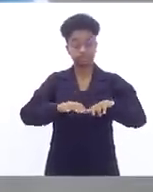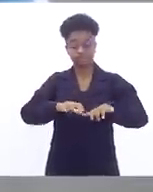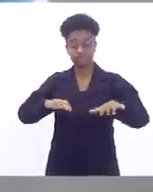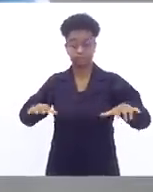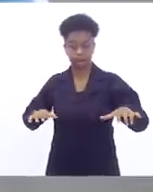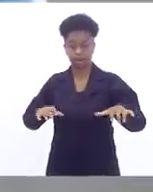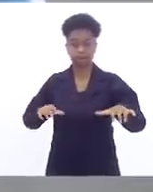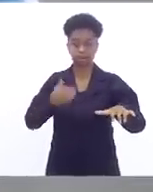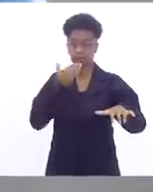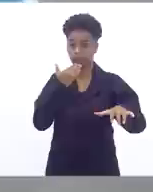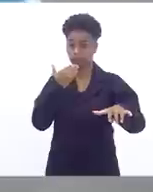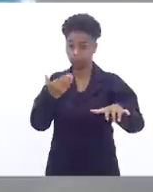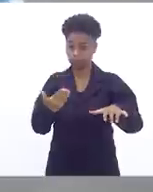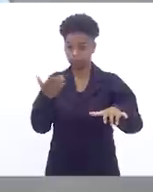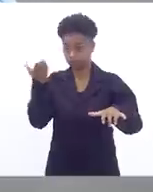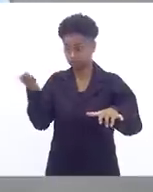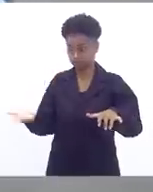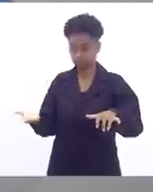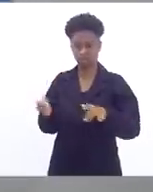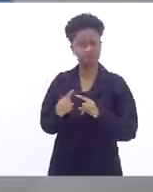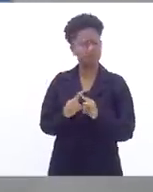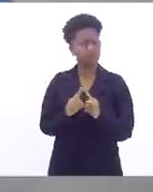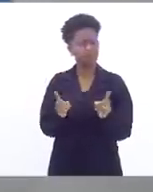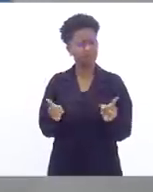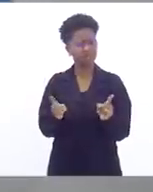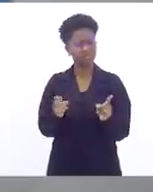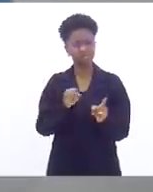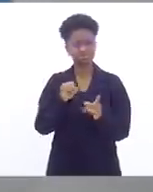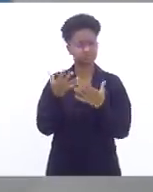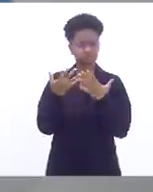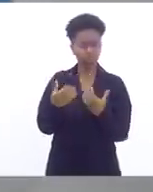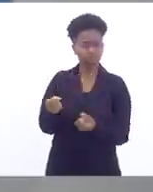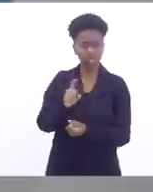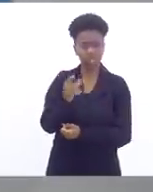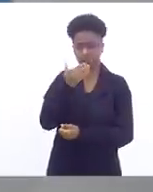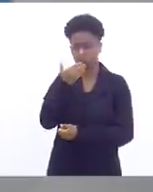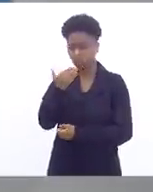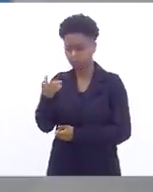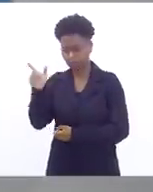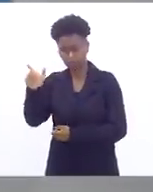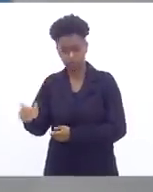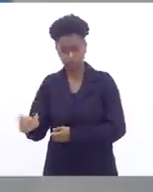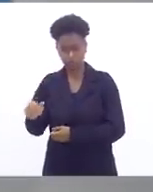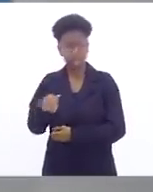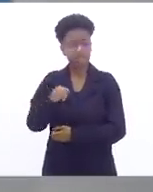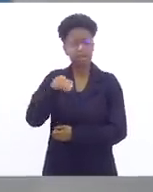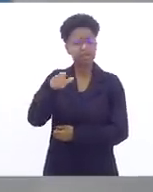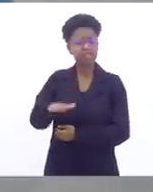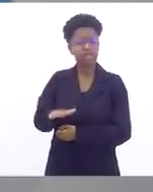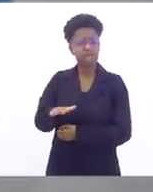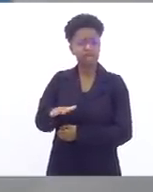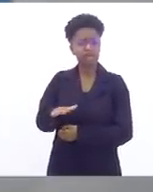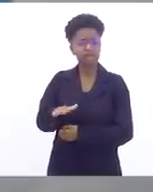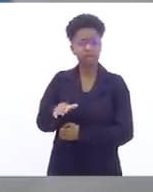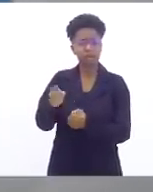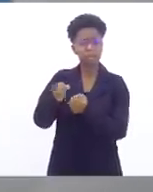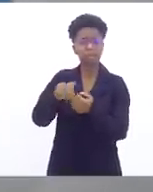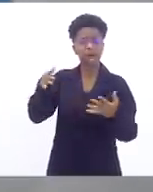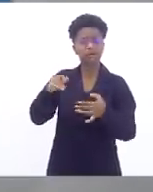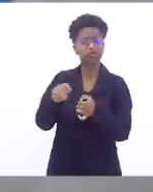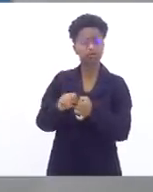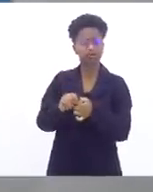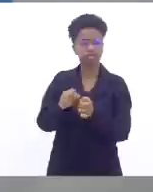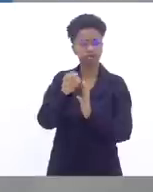da solicitação do requerente mas se não aceita o pedido do requerente quem vai ser o mágico que vai fazer